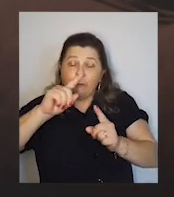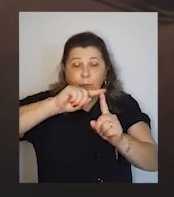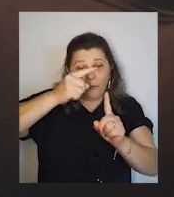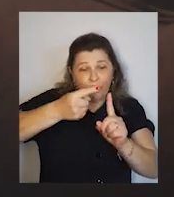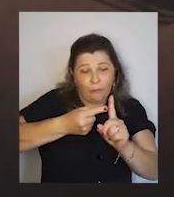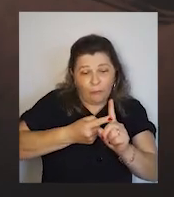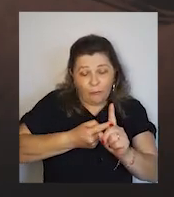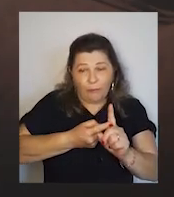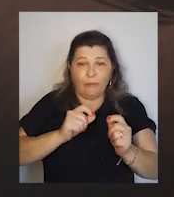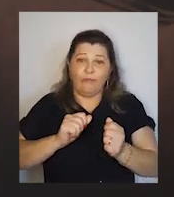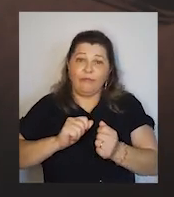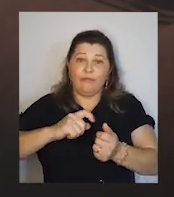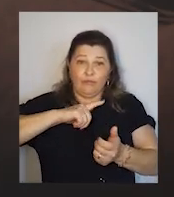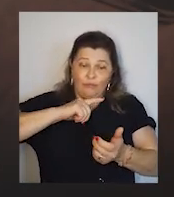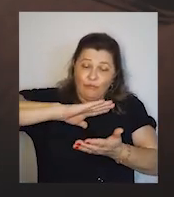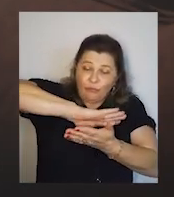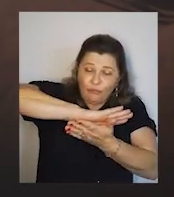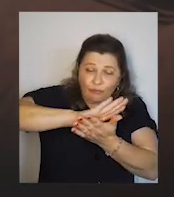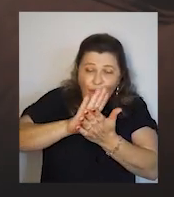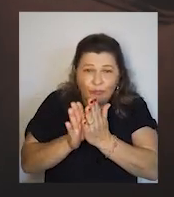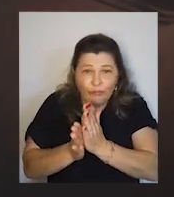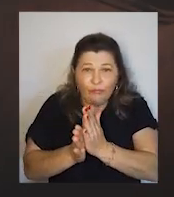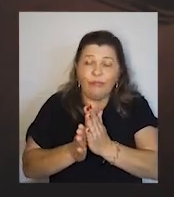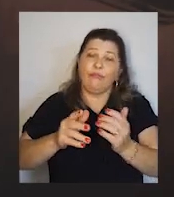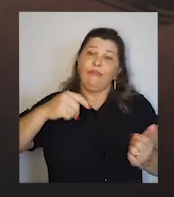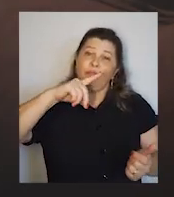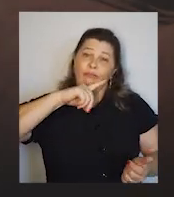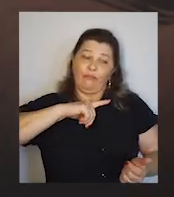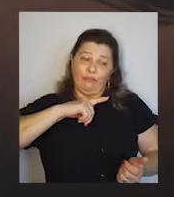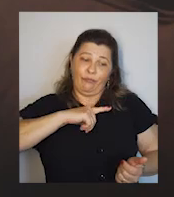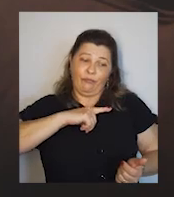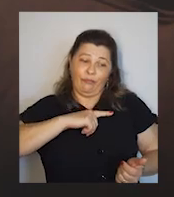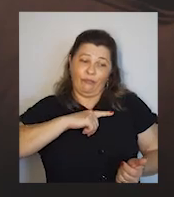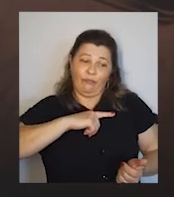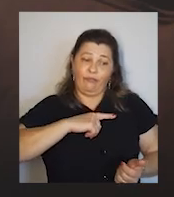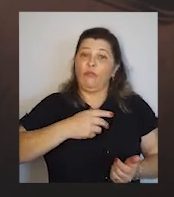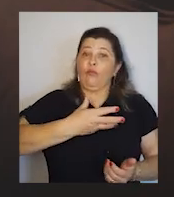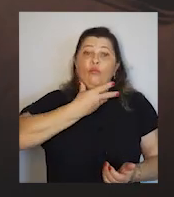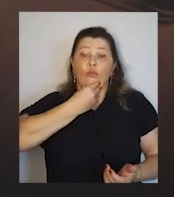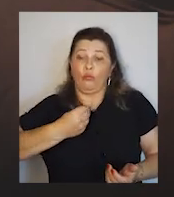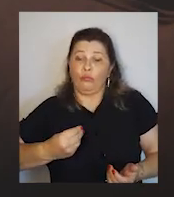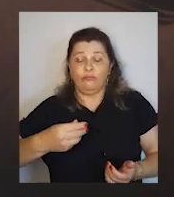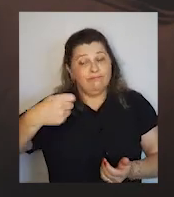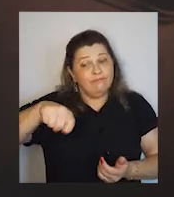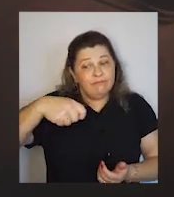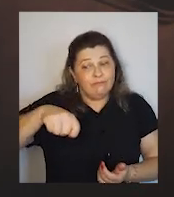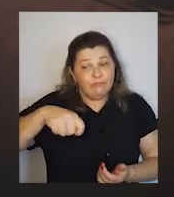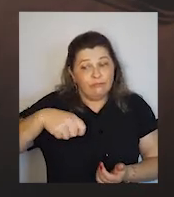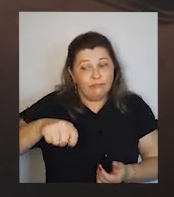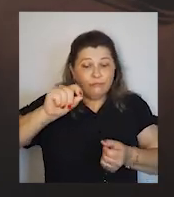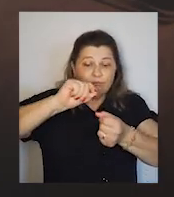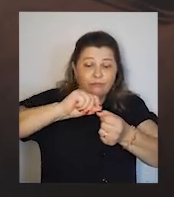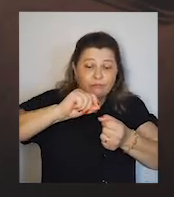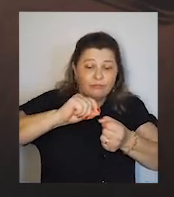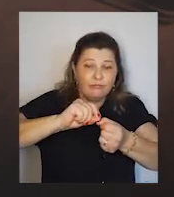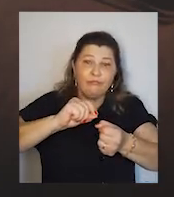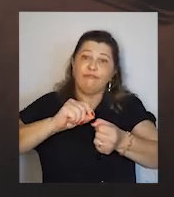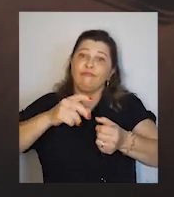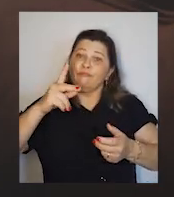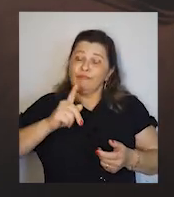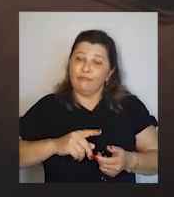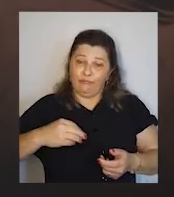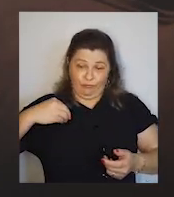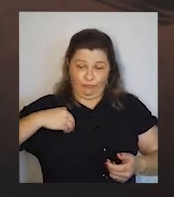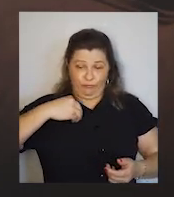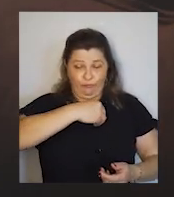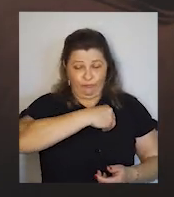esse preconceito de eu sou homem, não preciso disso, não preciso fazer exames, né? E